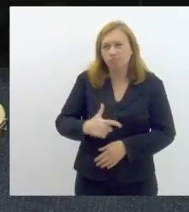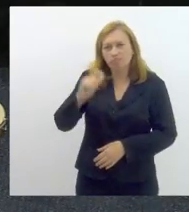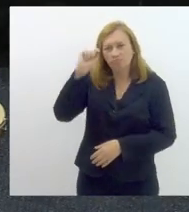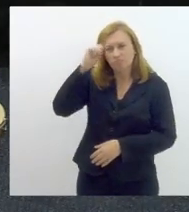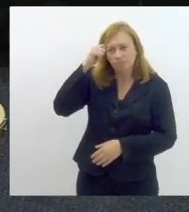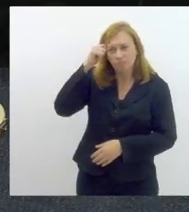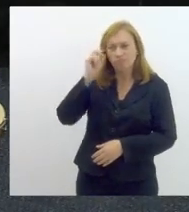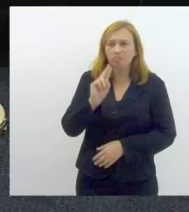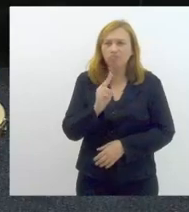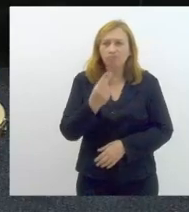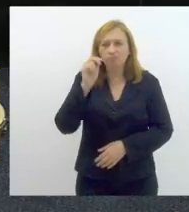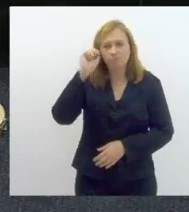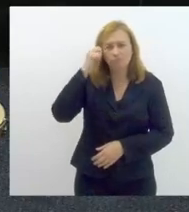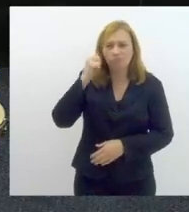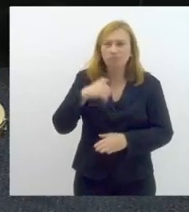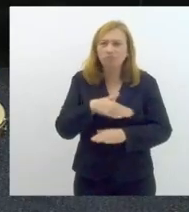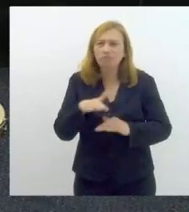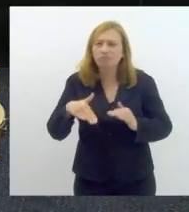ou negros, mas